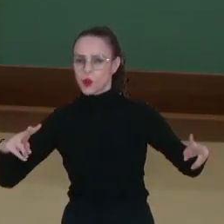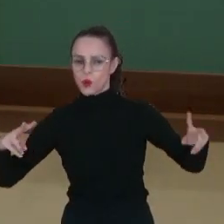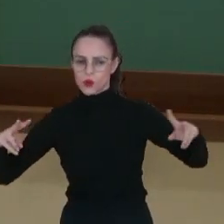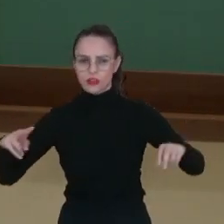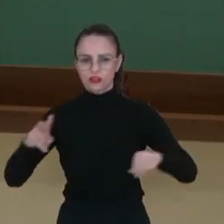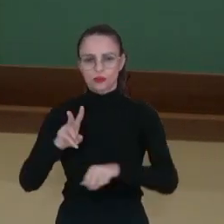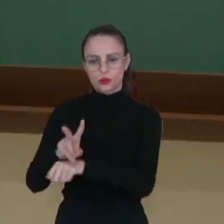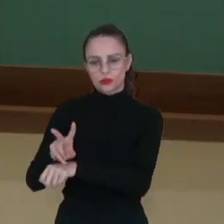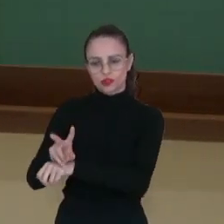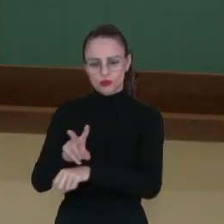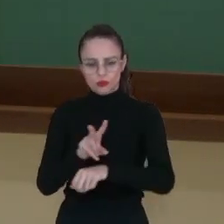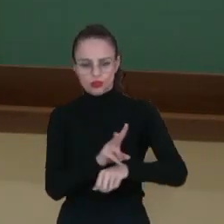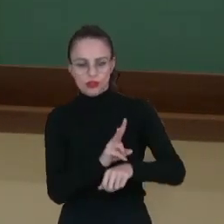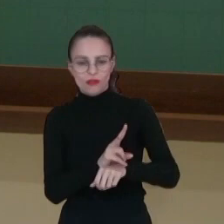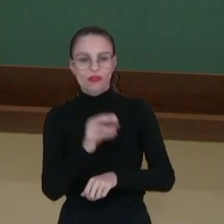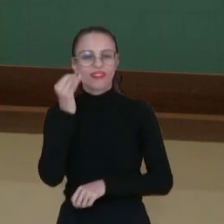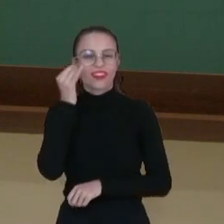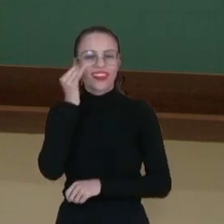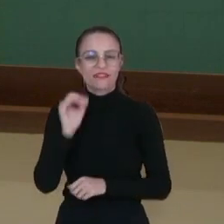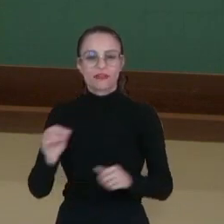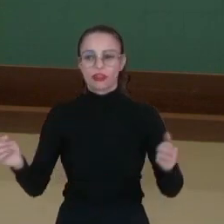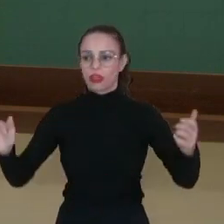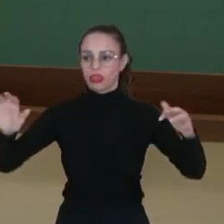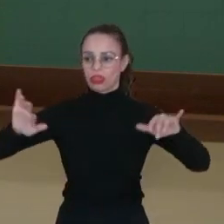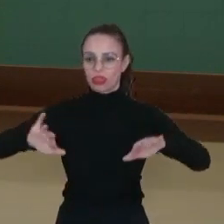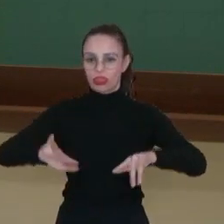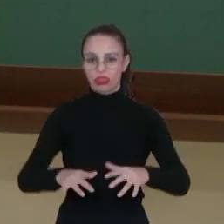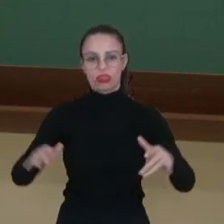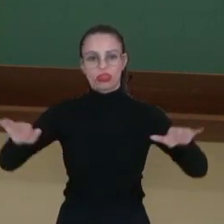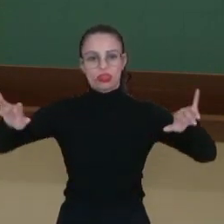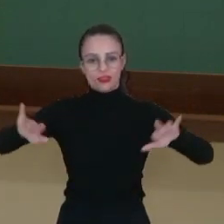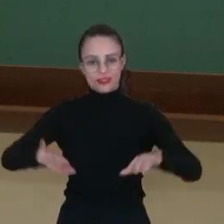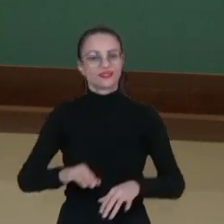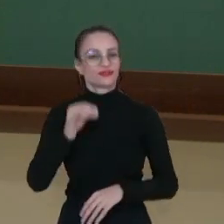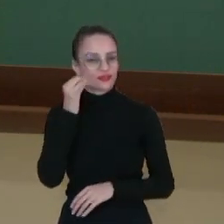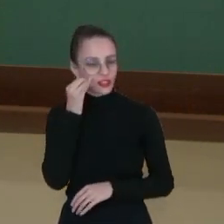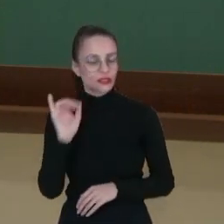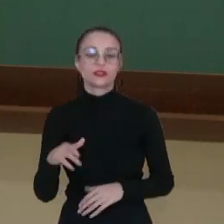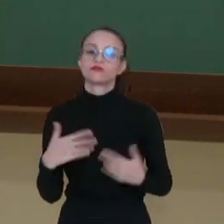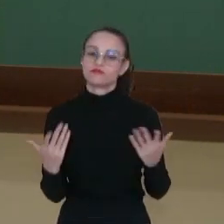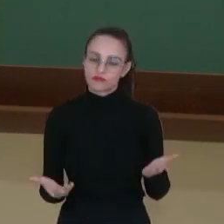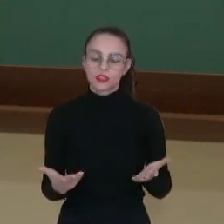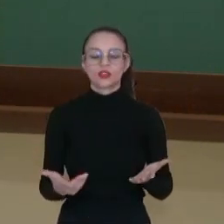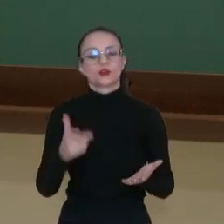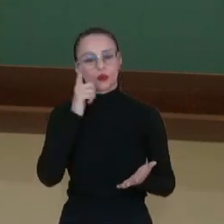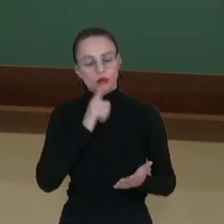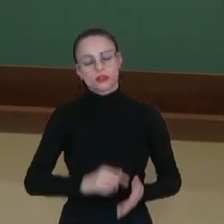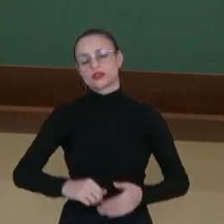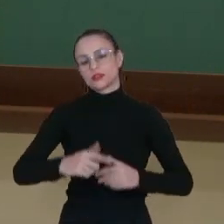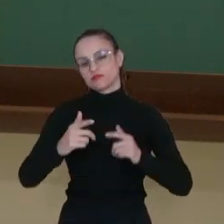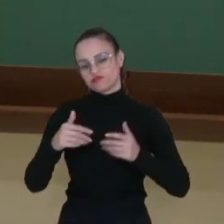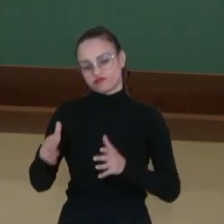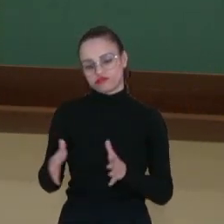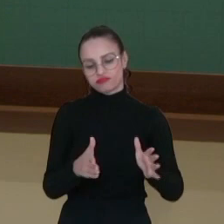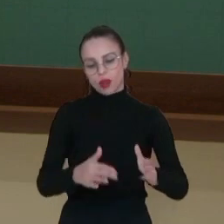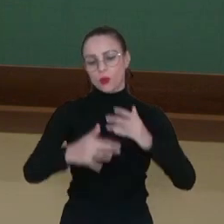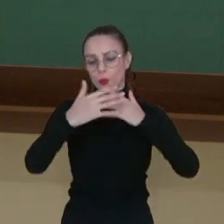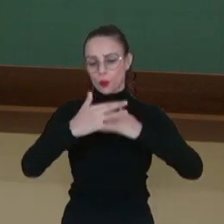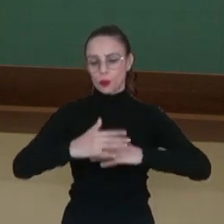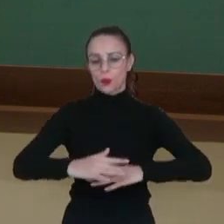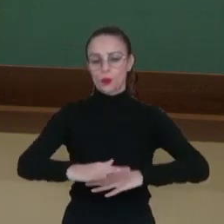desse acúmulo, né, de detritos ali no fundo do rio e vai deixar o rio fluir ali normalmente